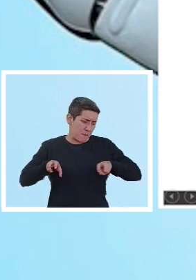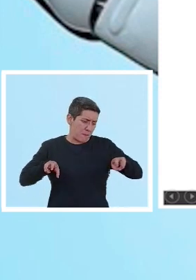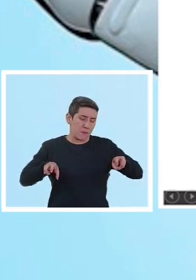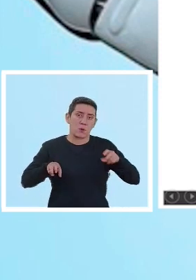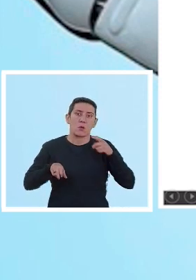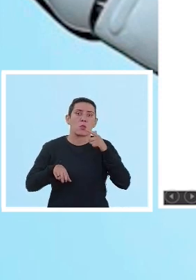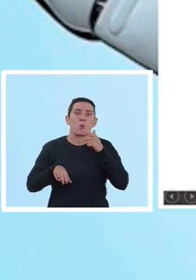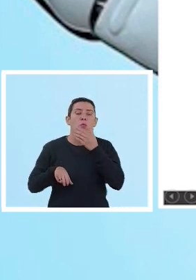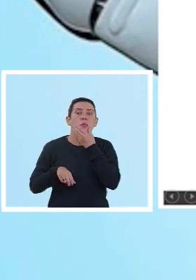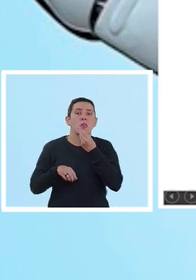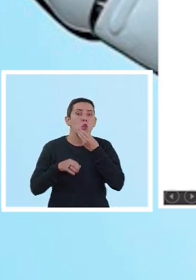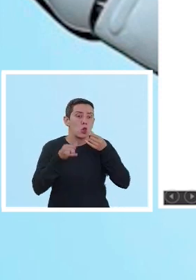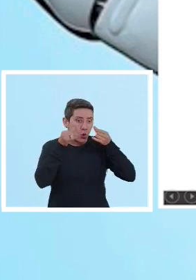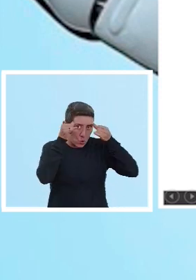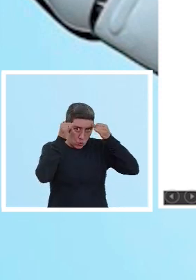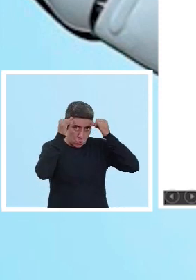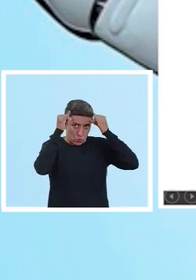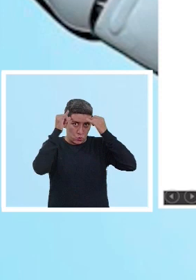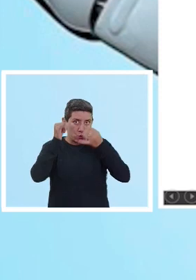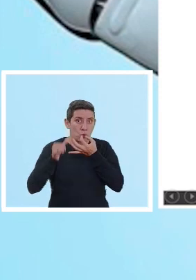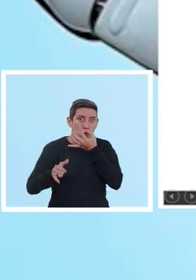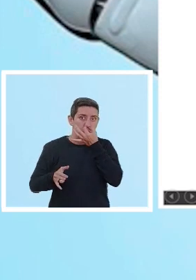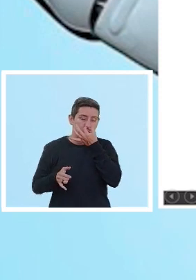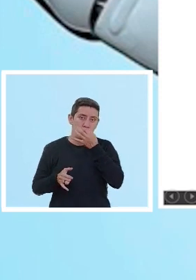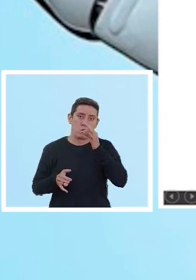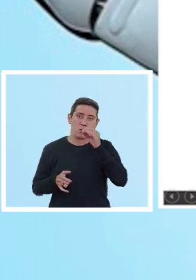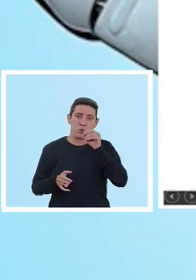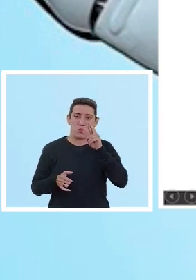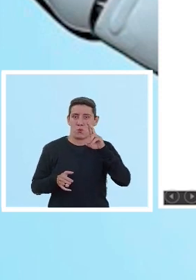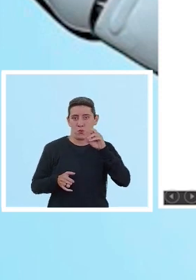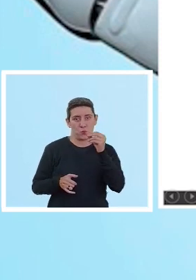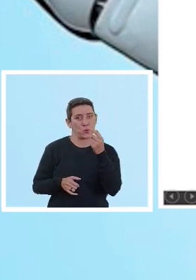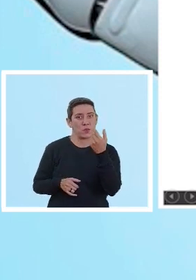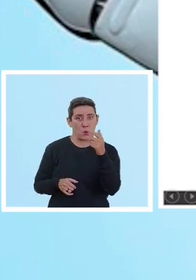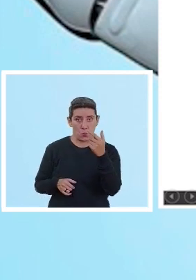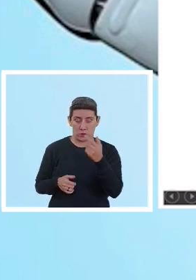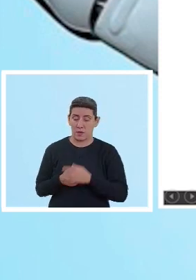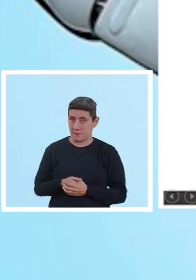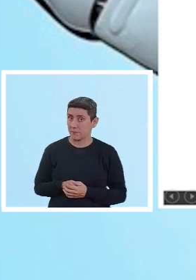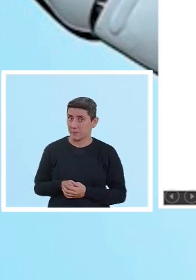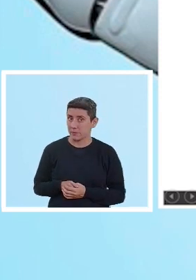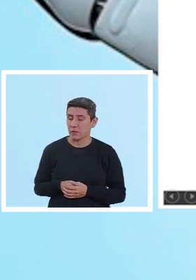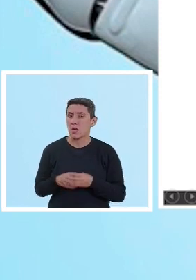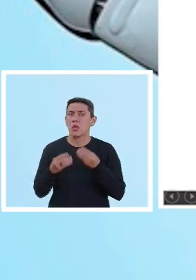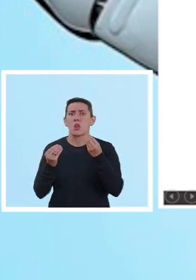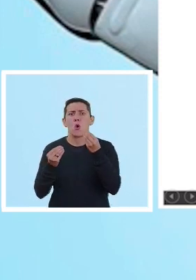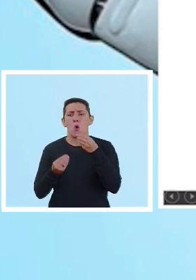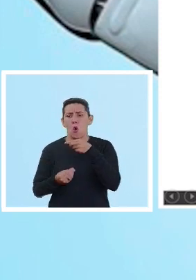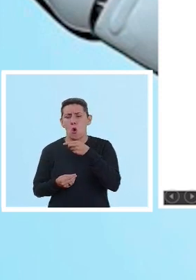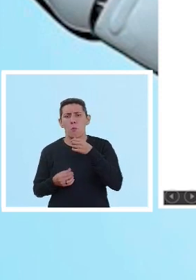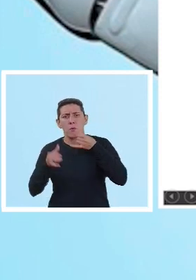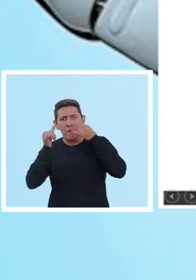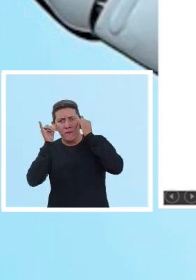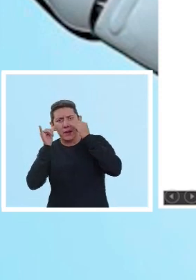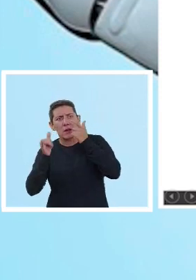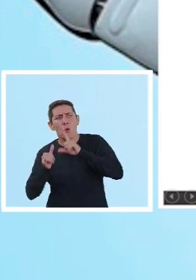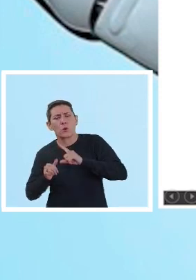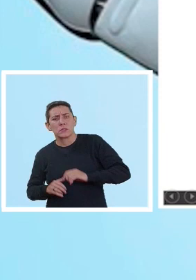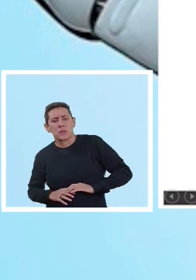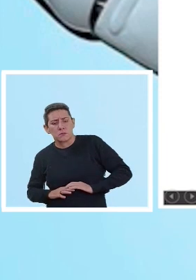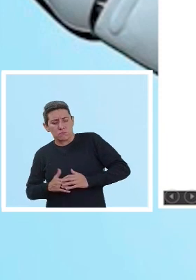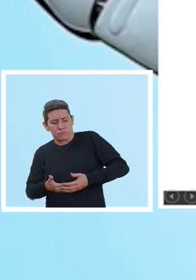de touro e se não tem touro Você precisa fazer você precisa em semi o informaxi ao